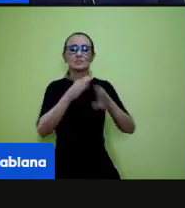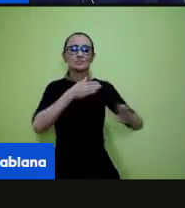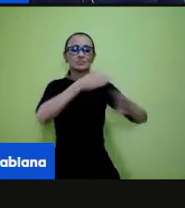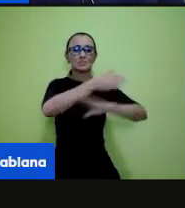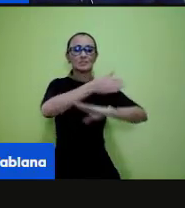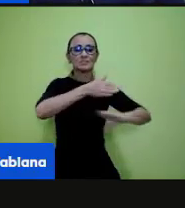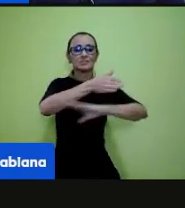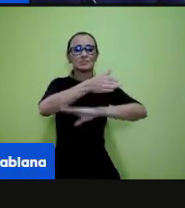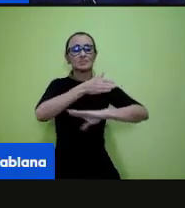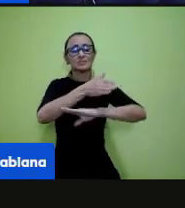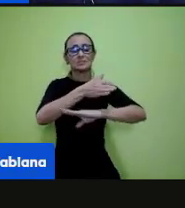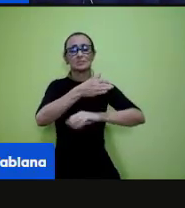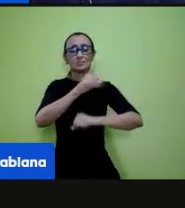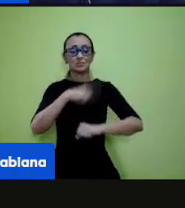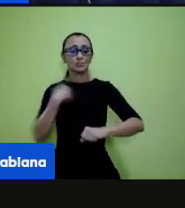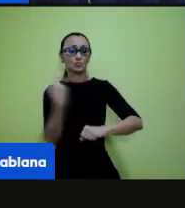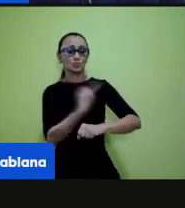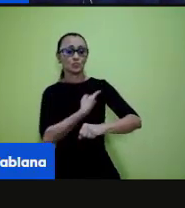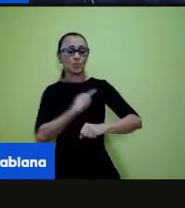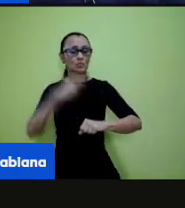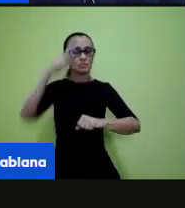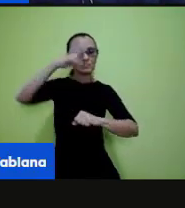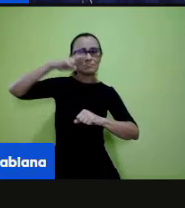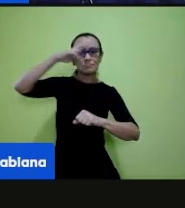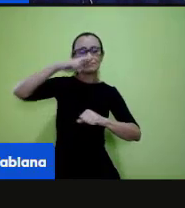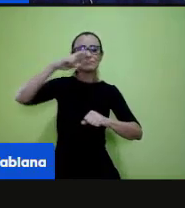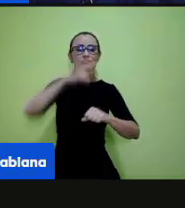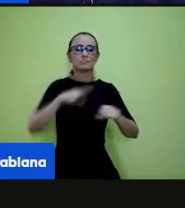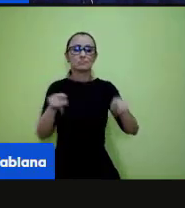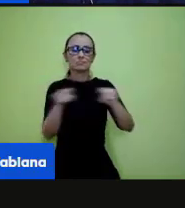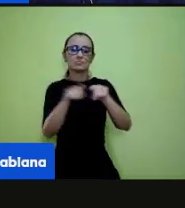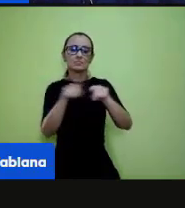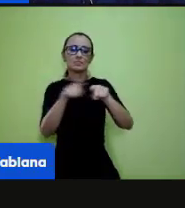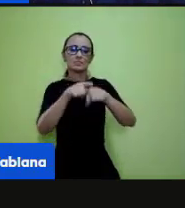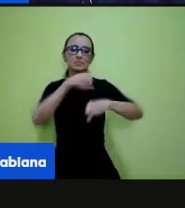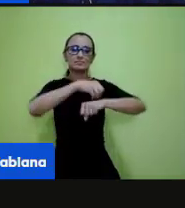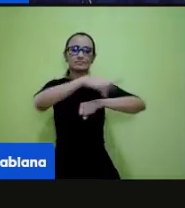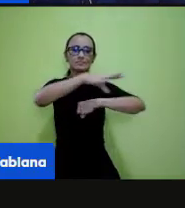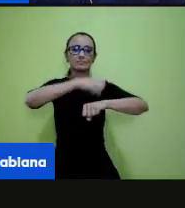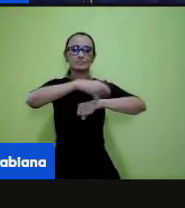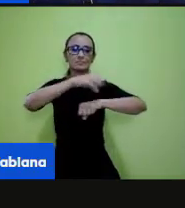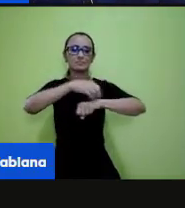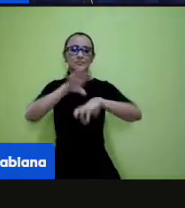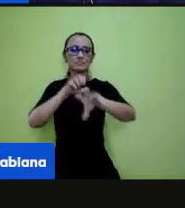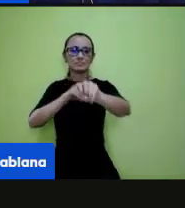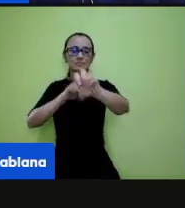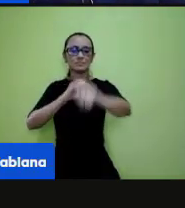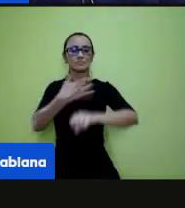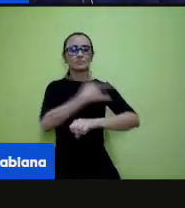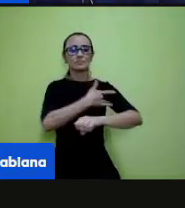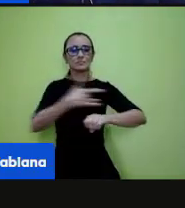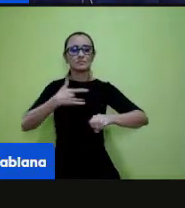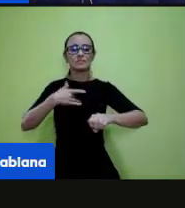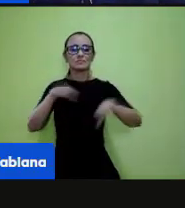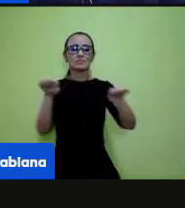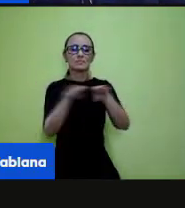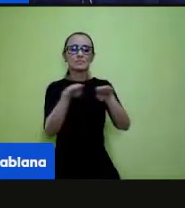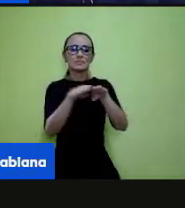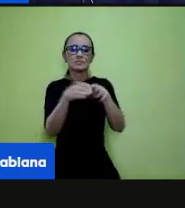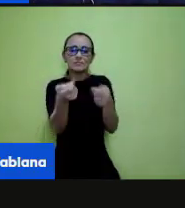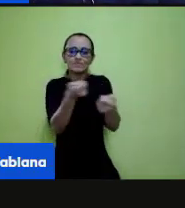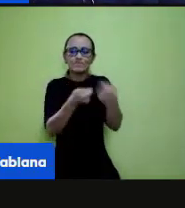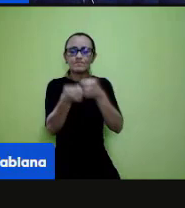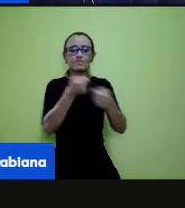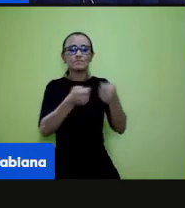nossos agentes, além dos trabalhos de divulgação da educação em saúde, além do controle químico